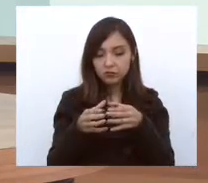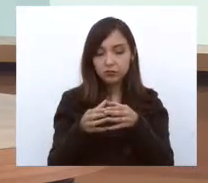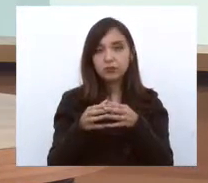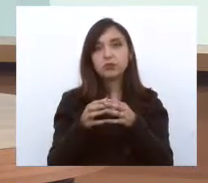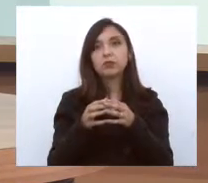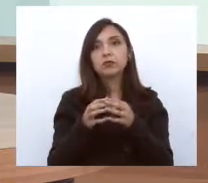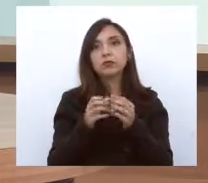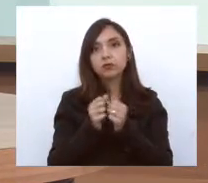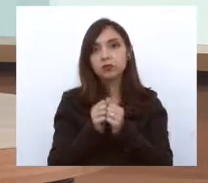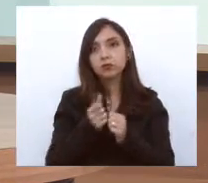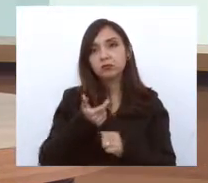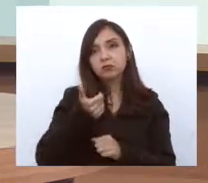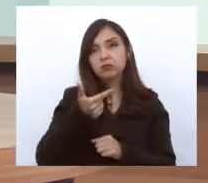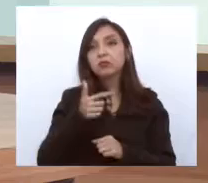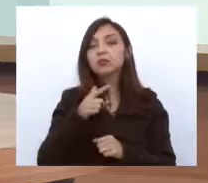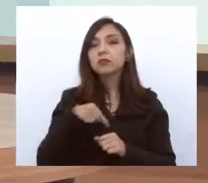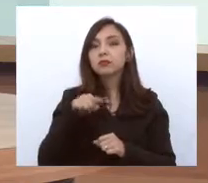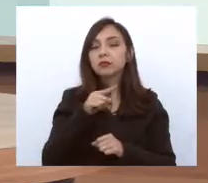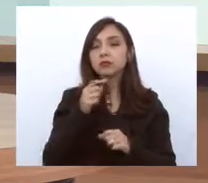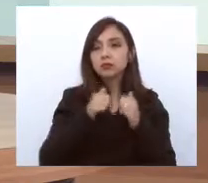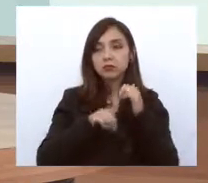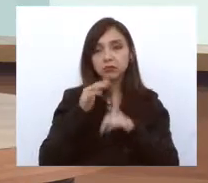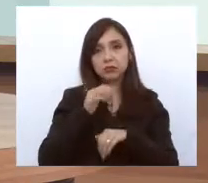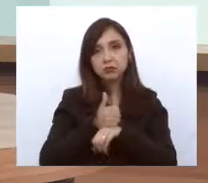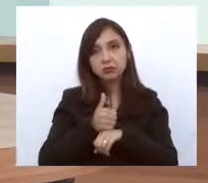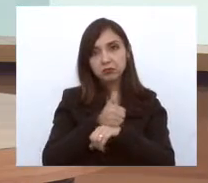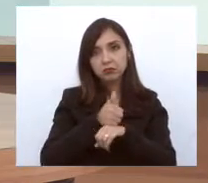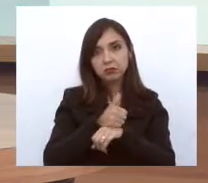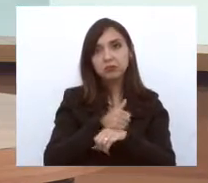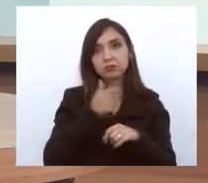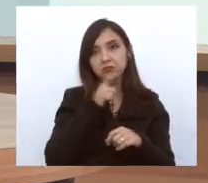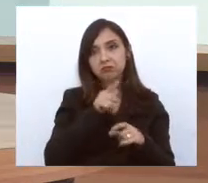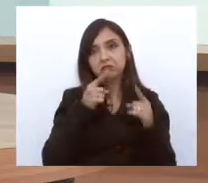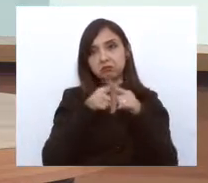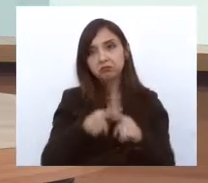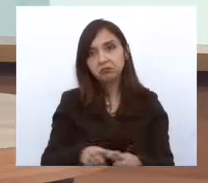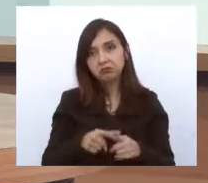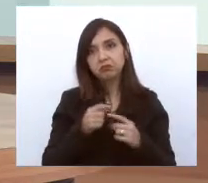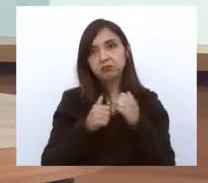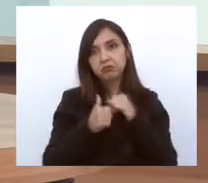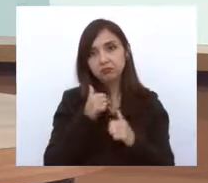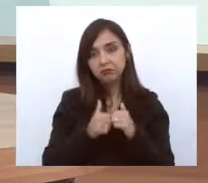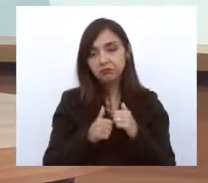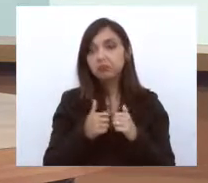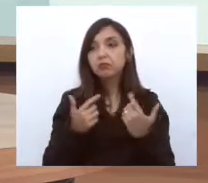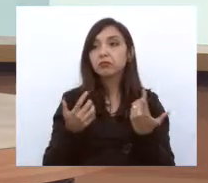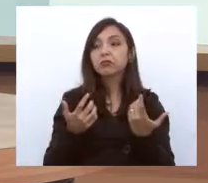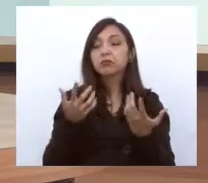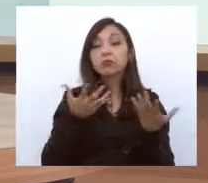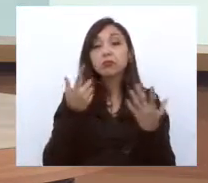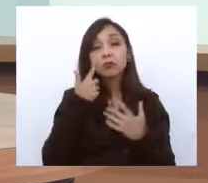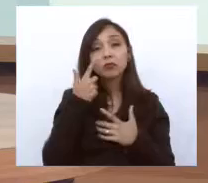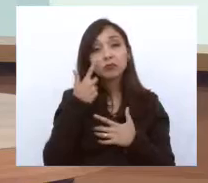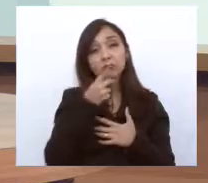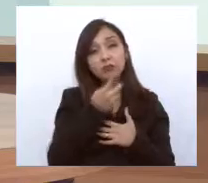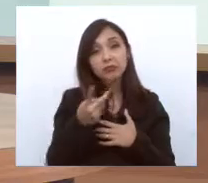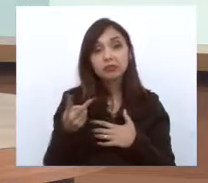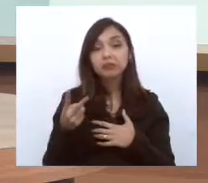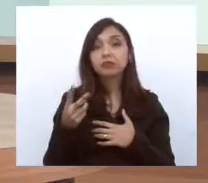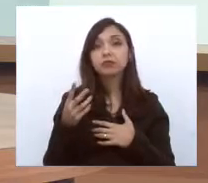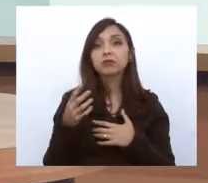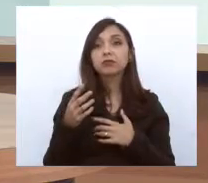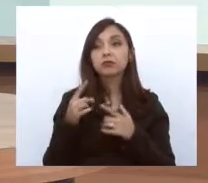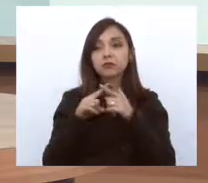um time profissional a qual para disputar um campeonato. Por exemplo, eu vejo hoje no Campeonato Paulista